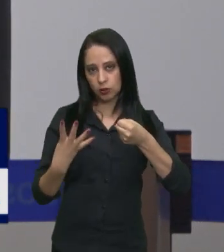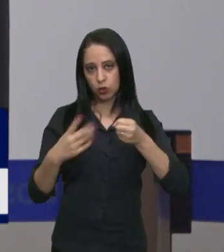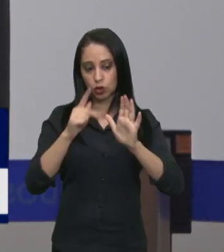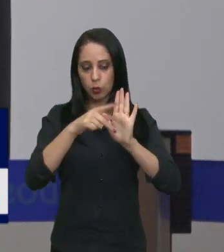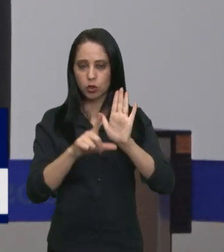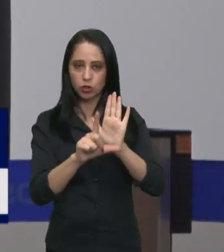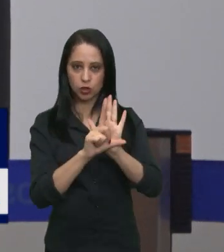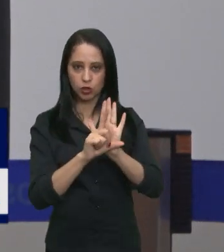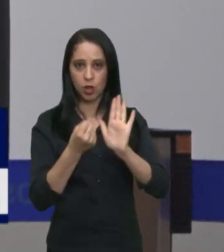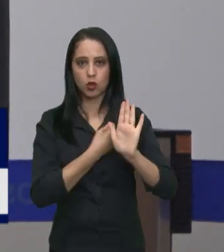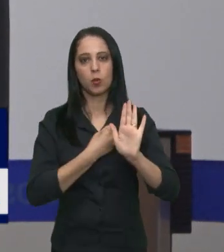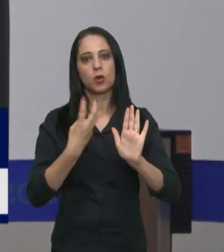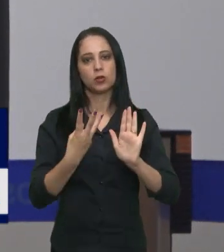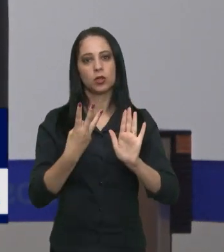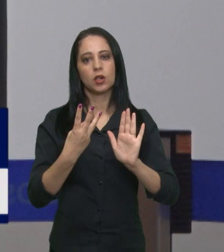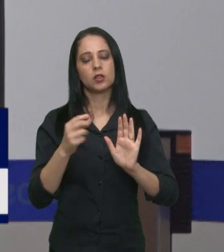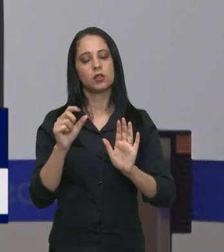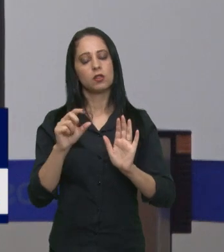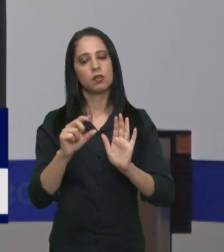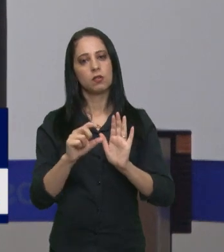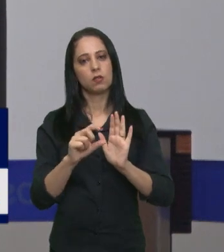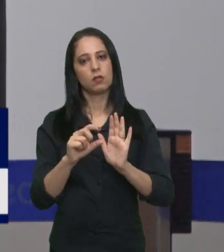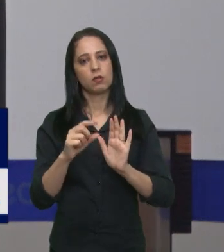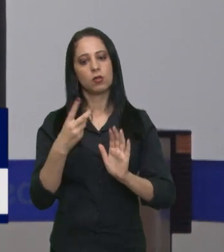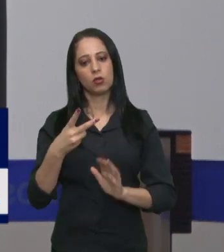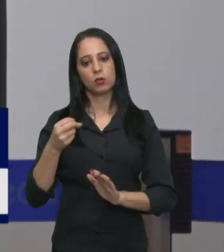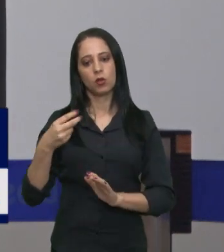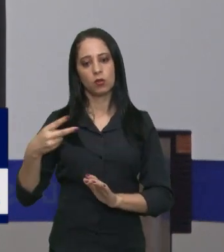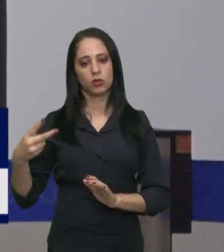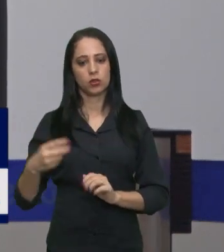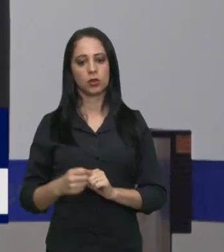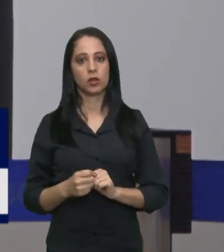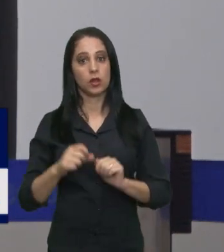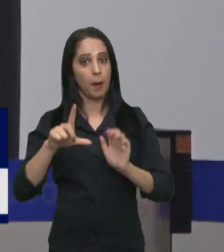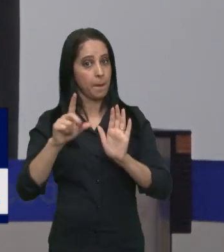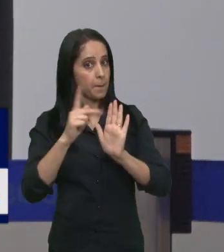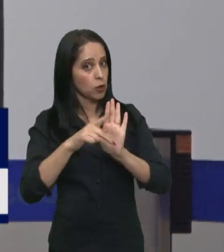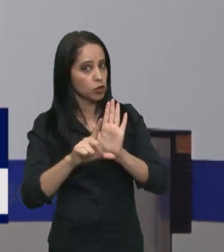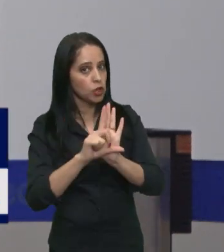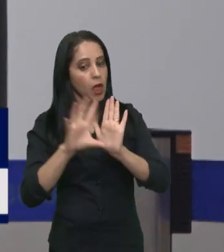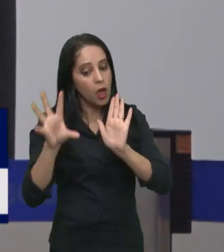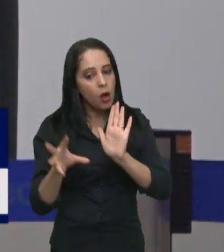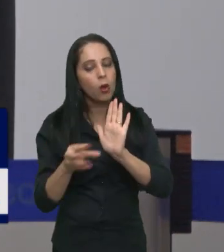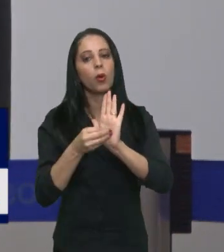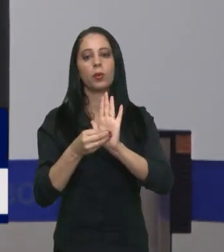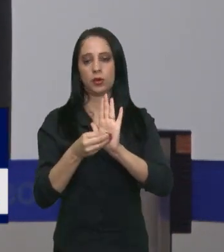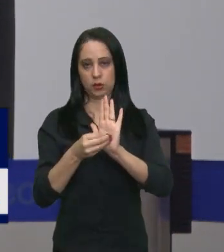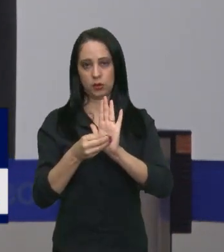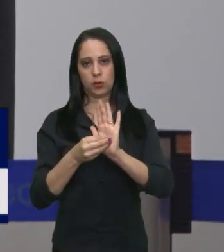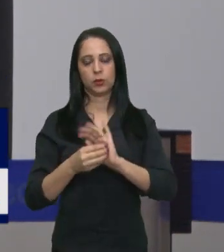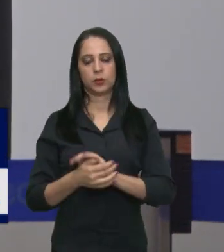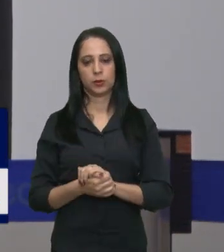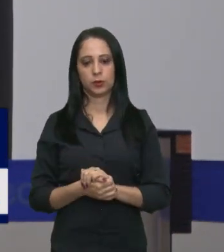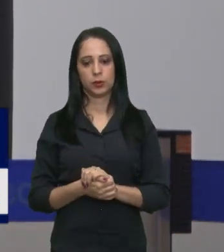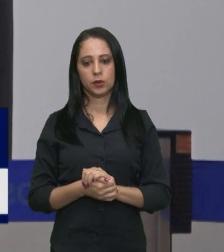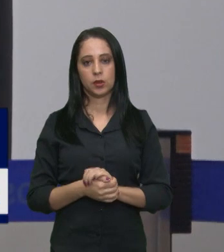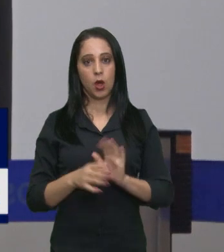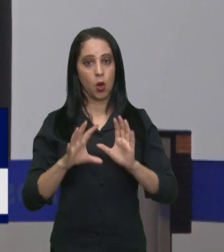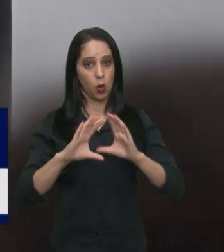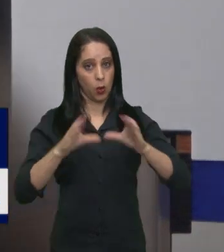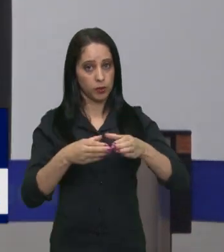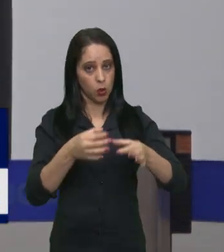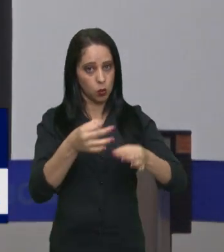número 3/2022, de lei complementar número 3/2022.